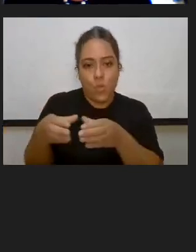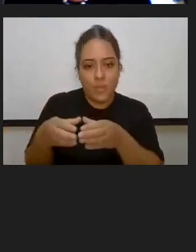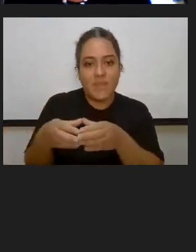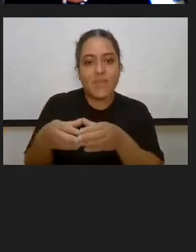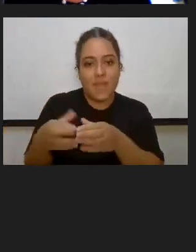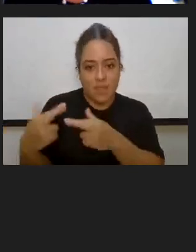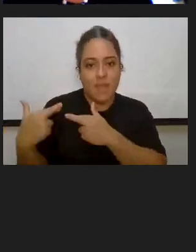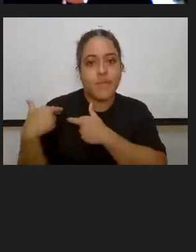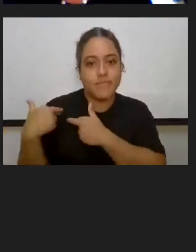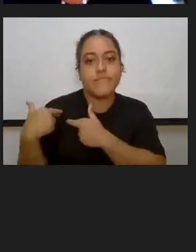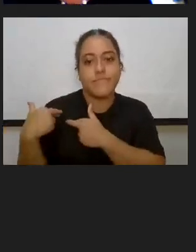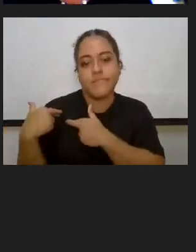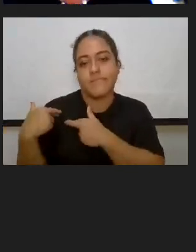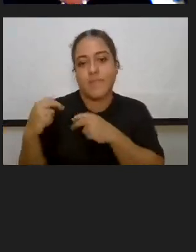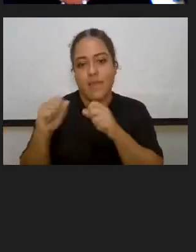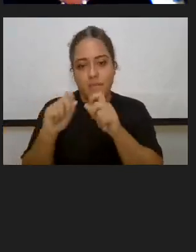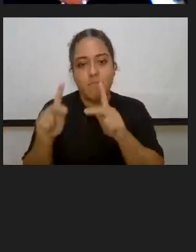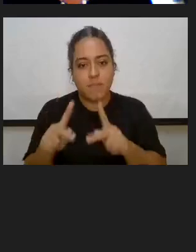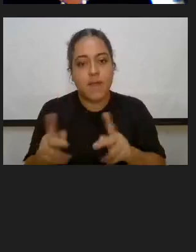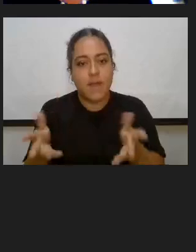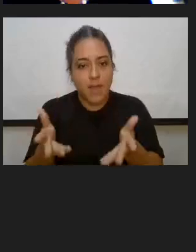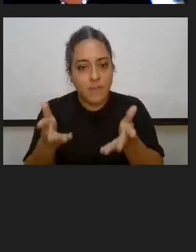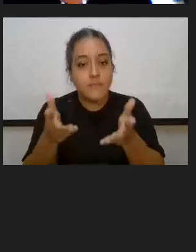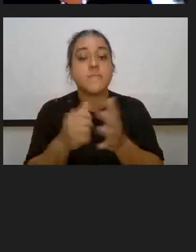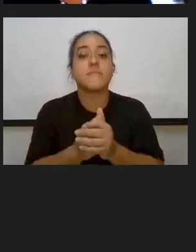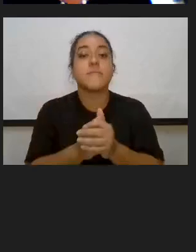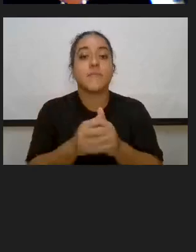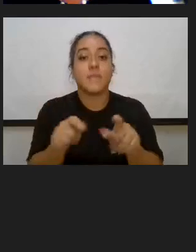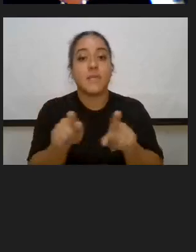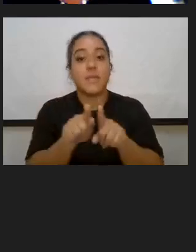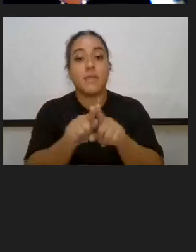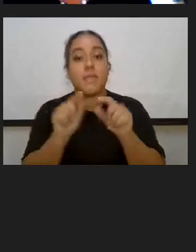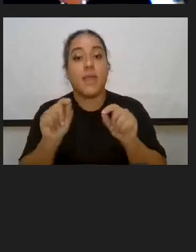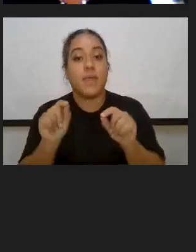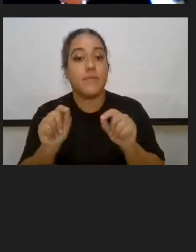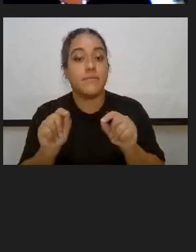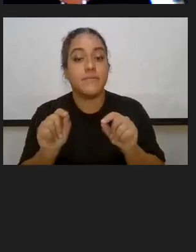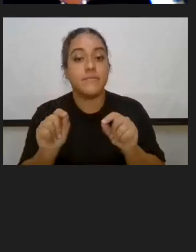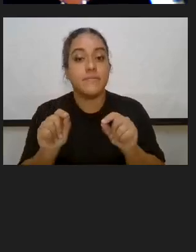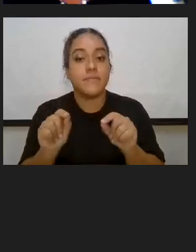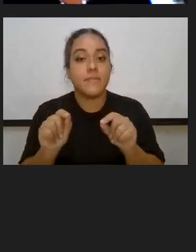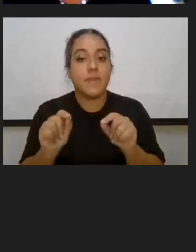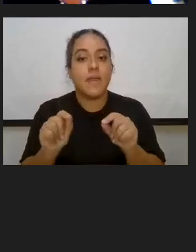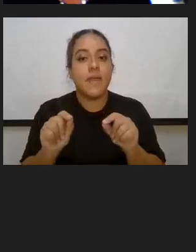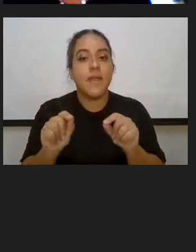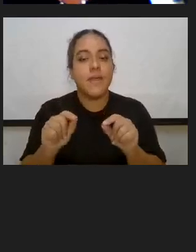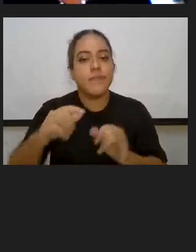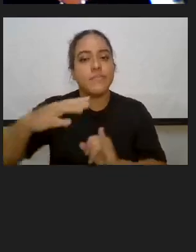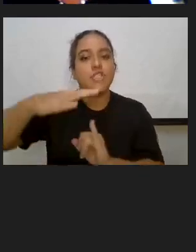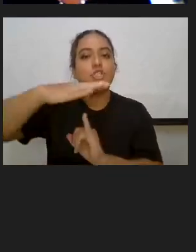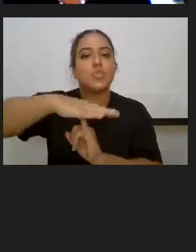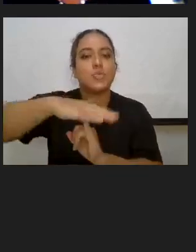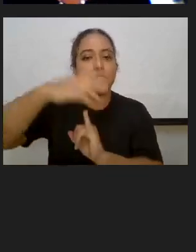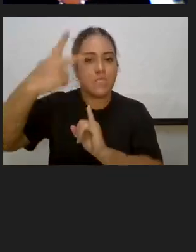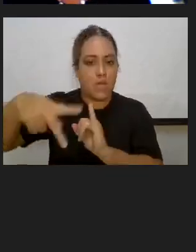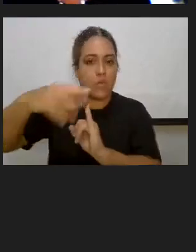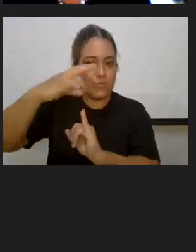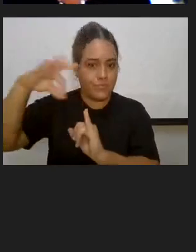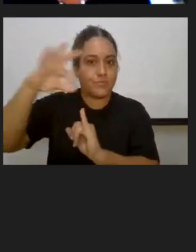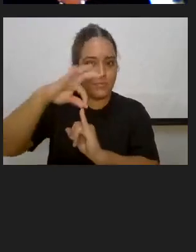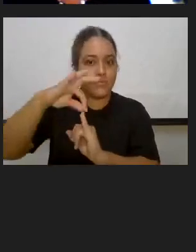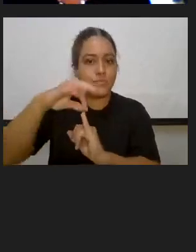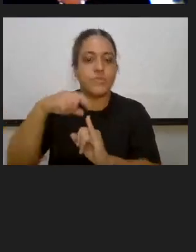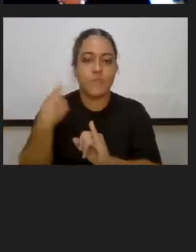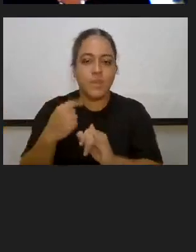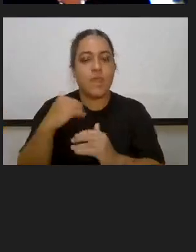de promoção da cultura de paz e também enquanto instituição, né? Os encaminhamentos que a gente vai